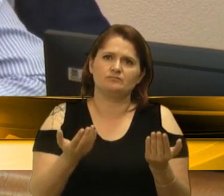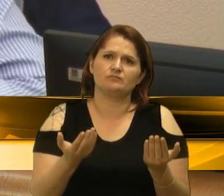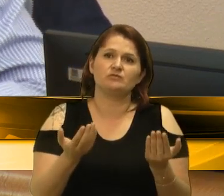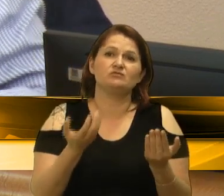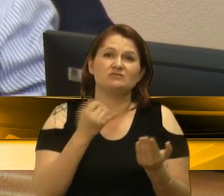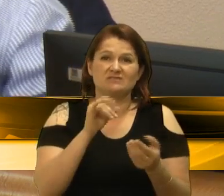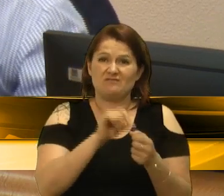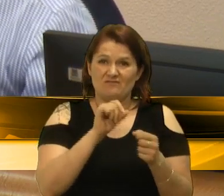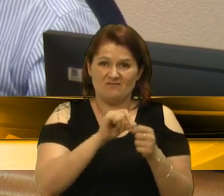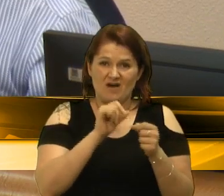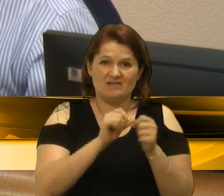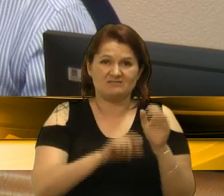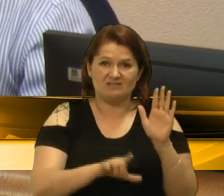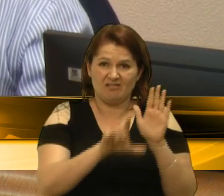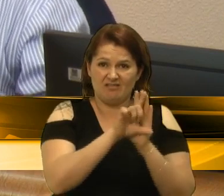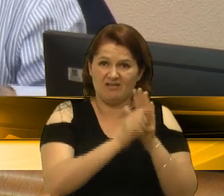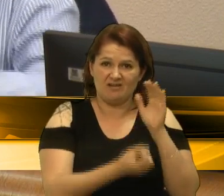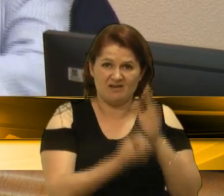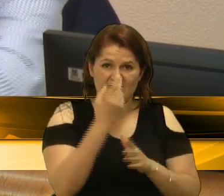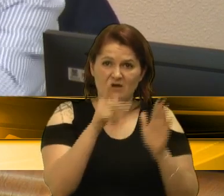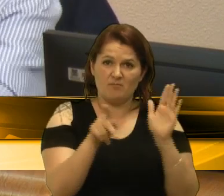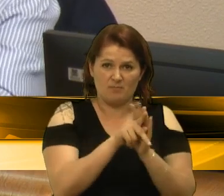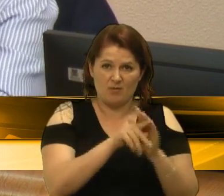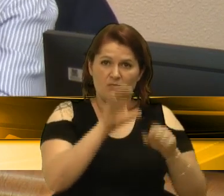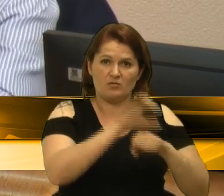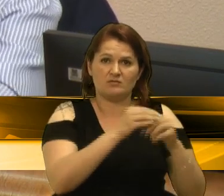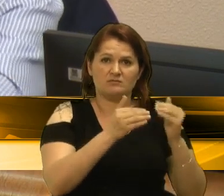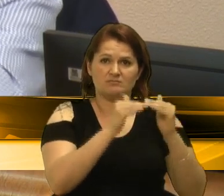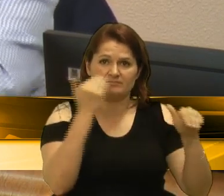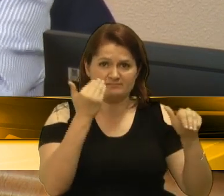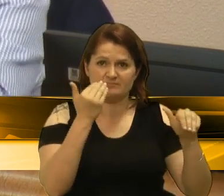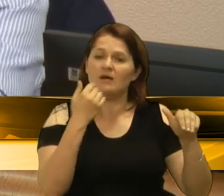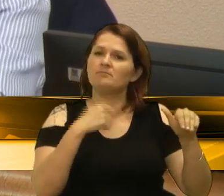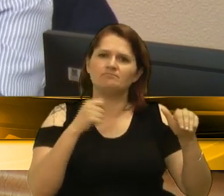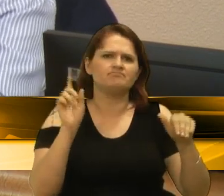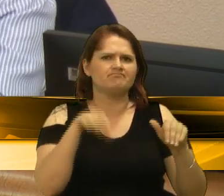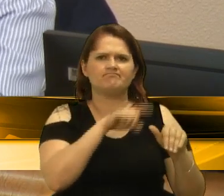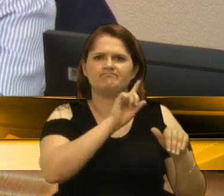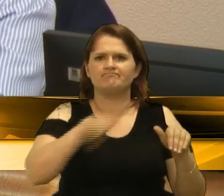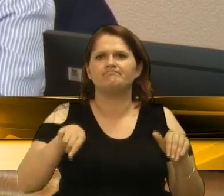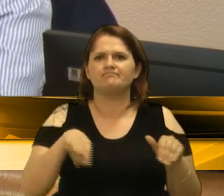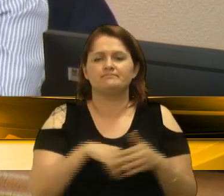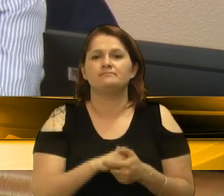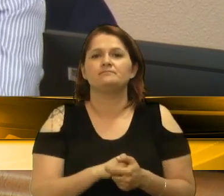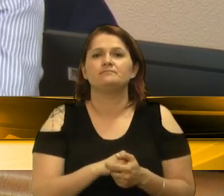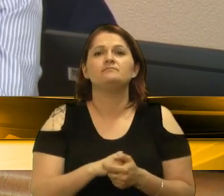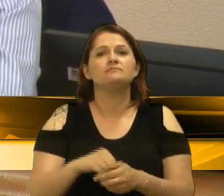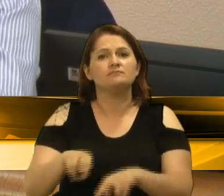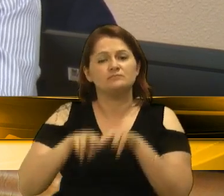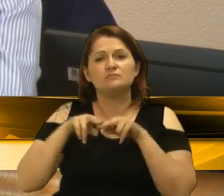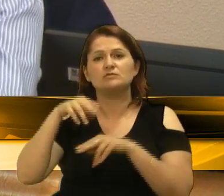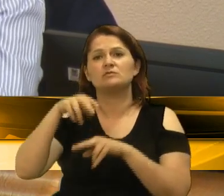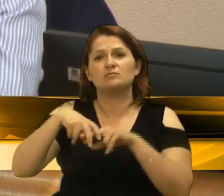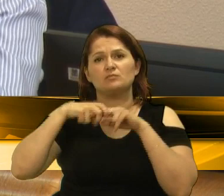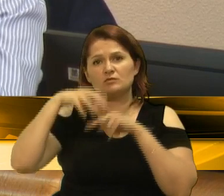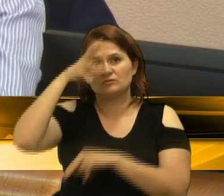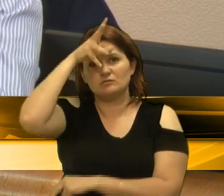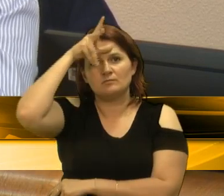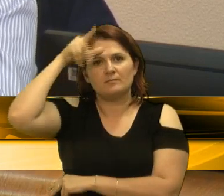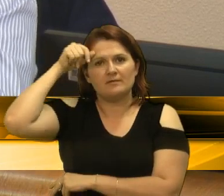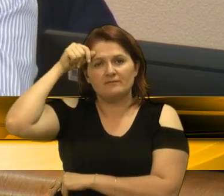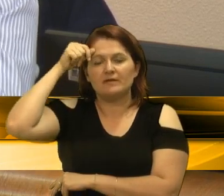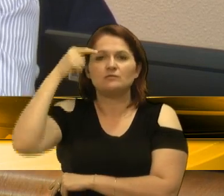se o fizer. No entanto, cabe salientar que as normas em comento, editada pelo prefeito, não tem esse